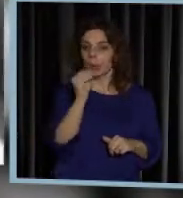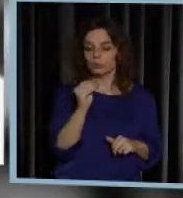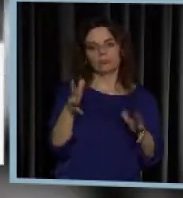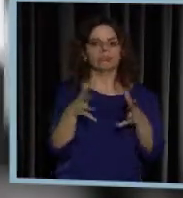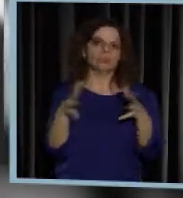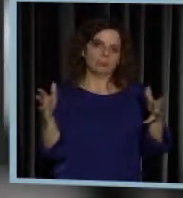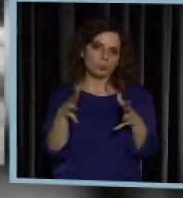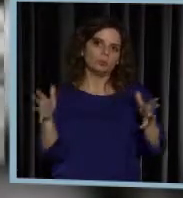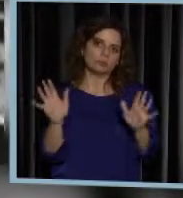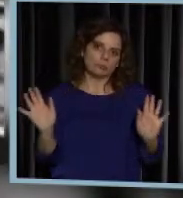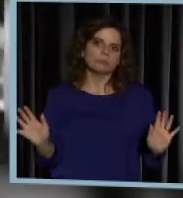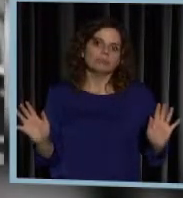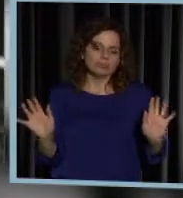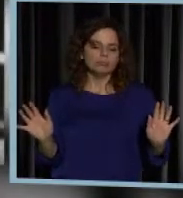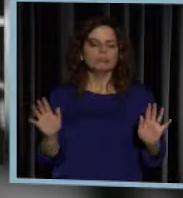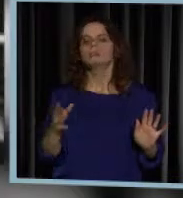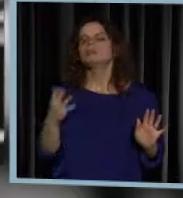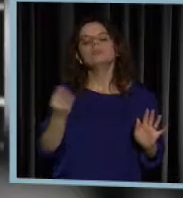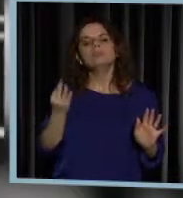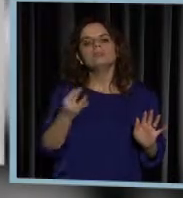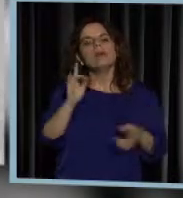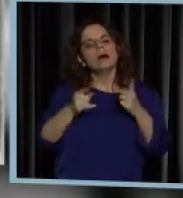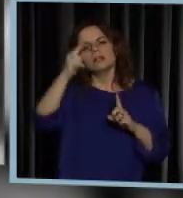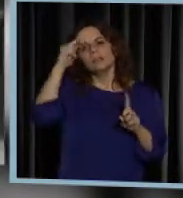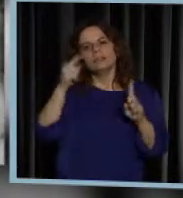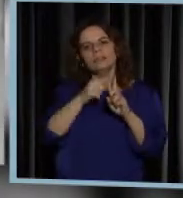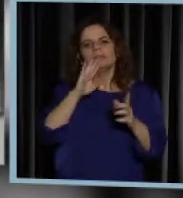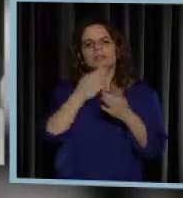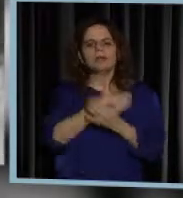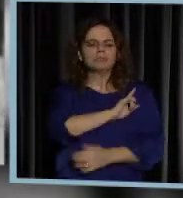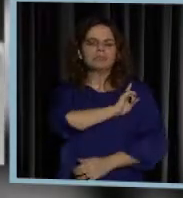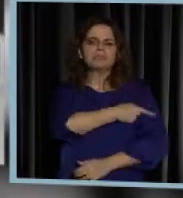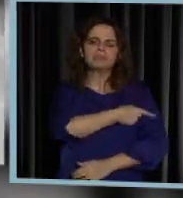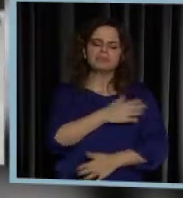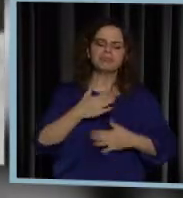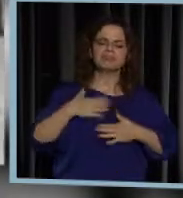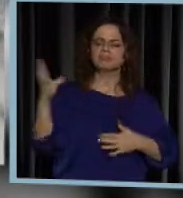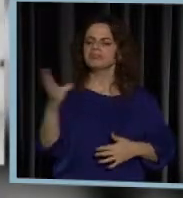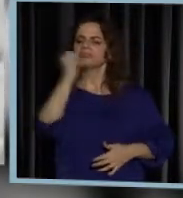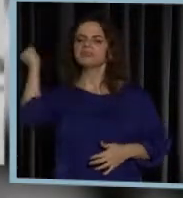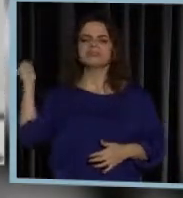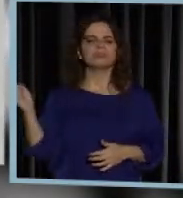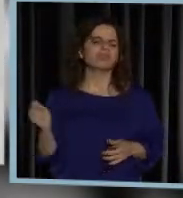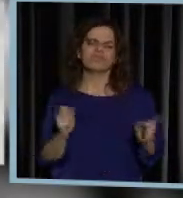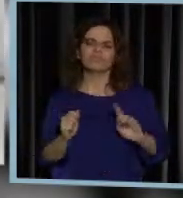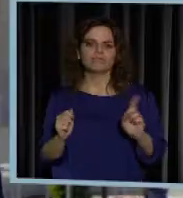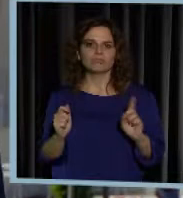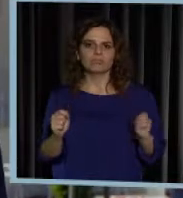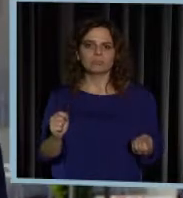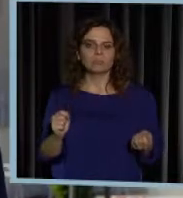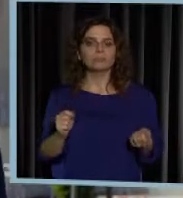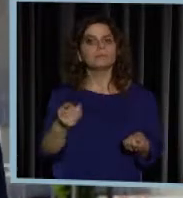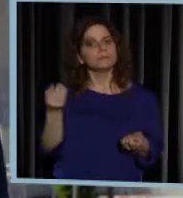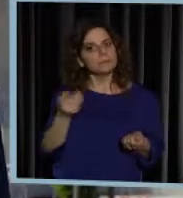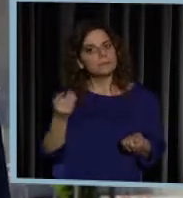sua grande maioria, pelo menos, não tinha como intuito tomar o poder e, de facto,